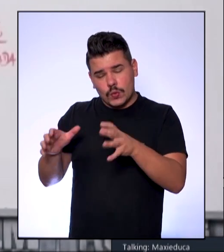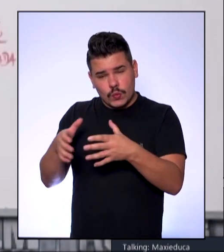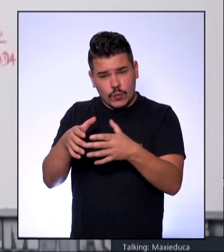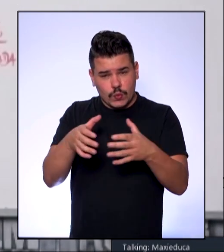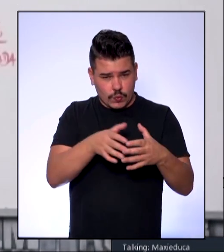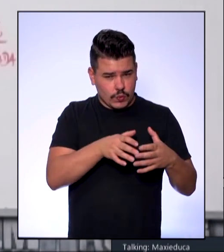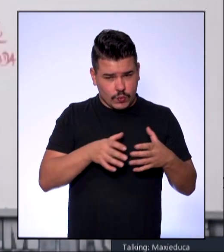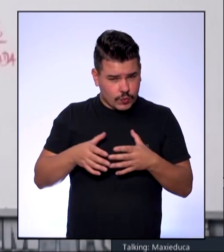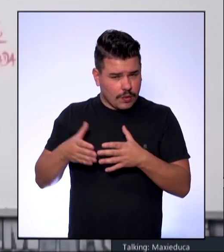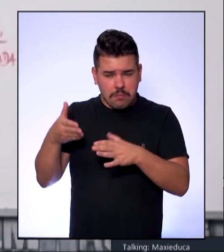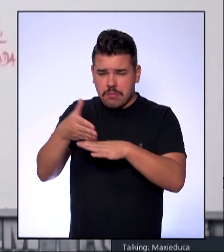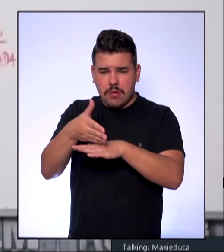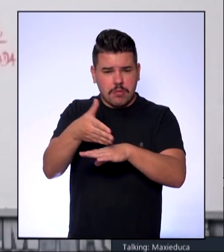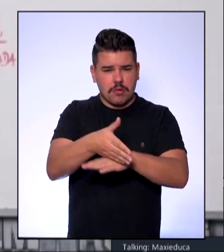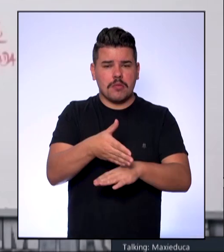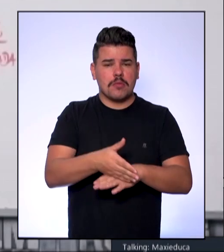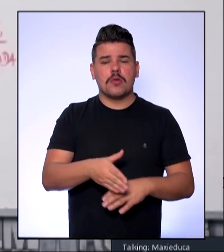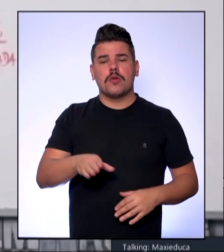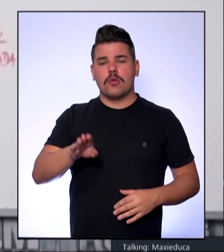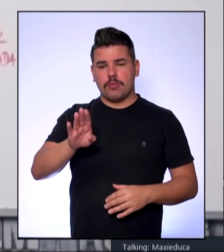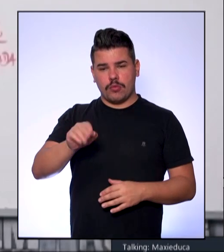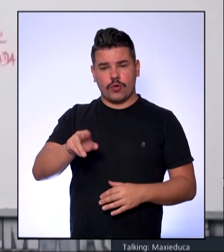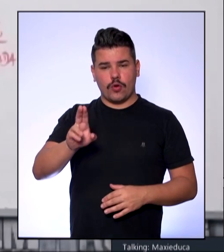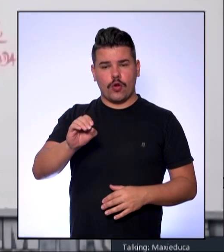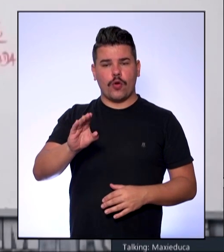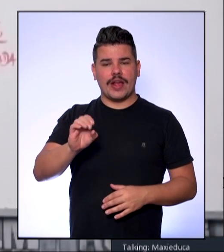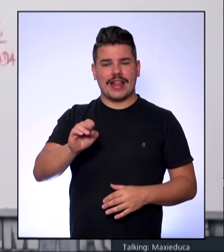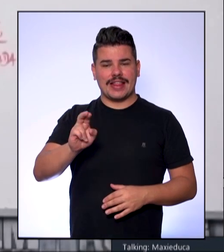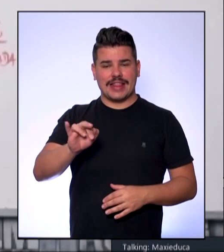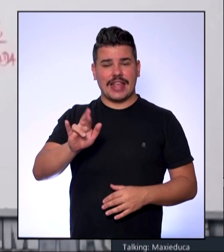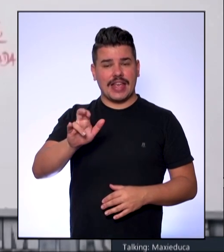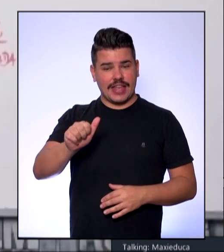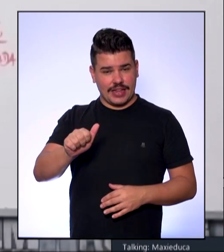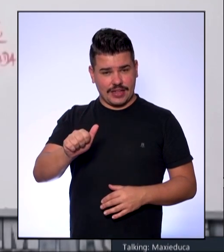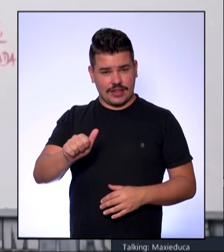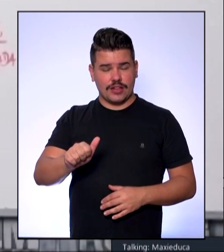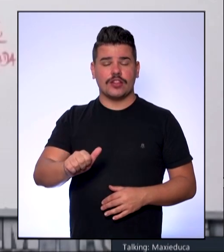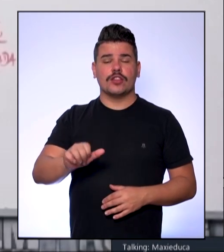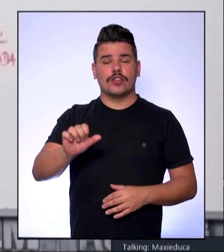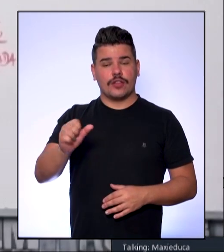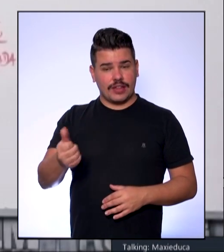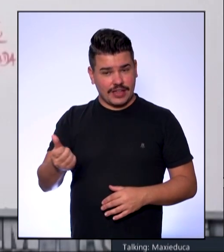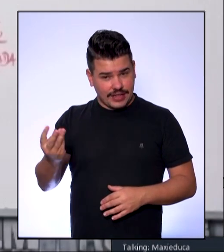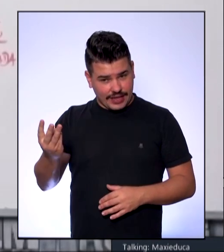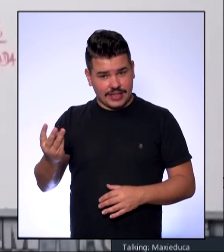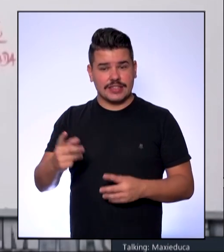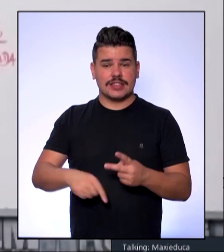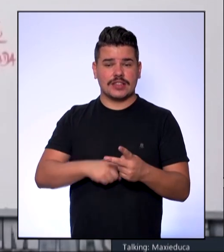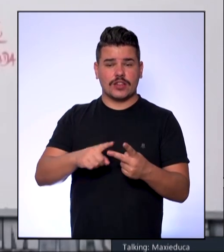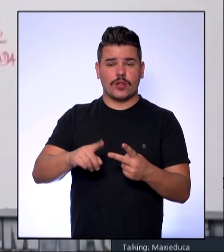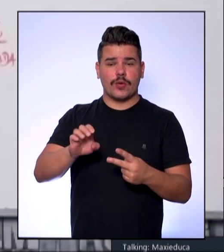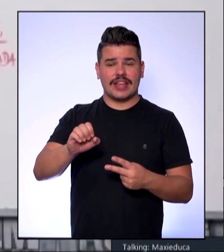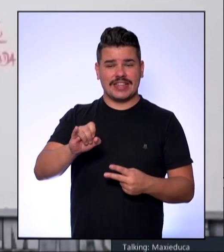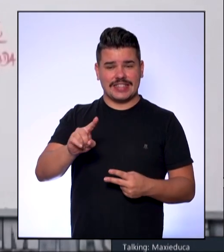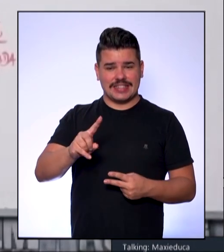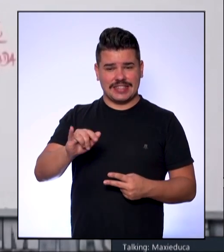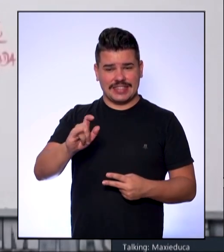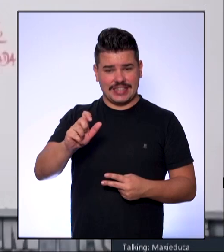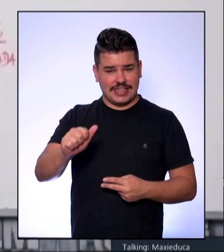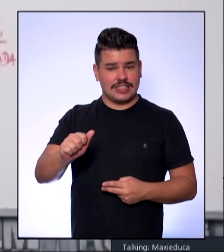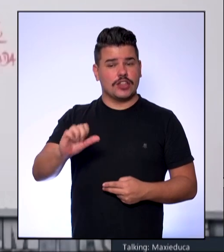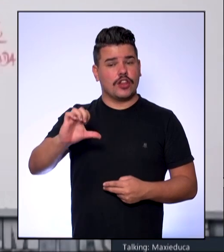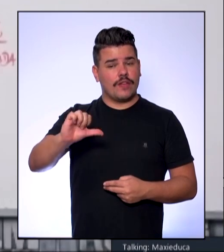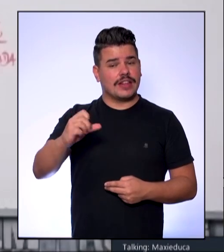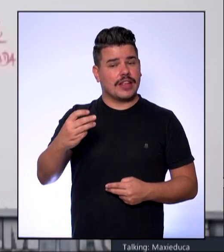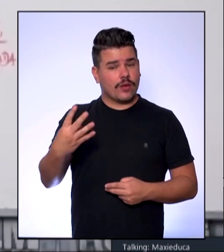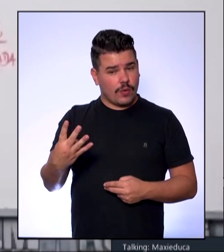tá? A bula intercoiteira em 93, Tordesilhas em 94. Então, a Igreja Católica, na figura do